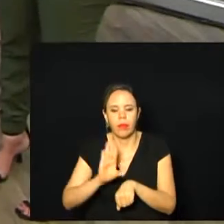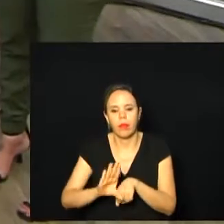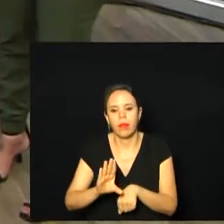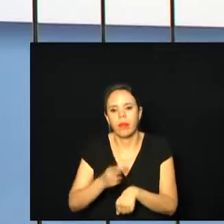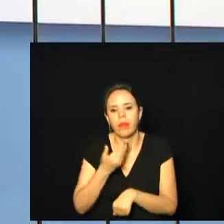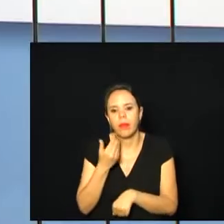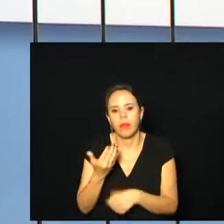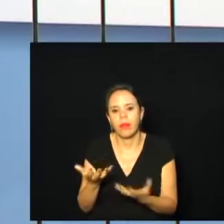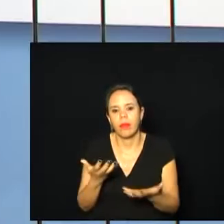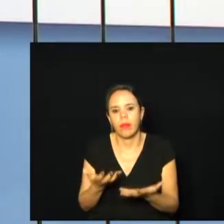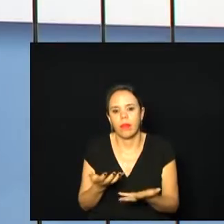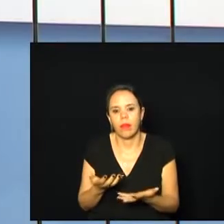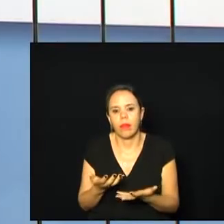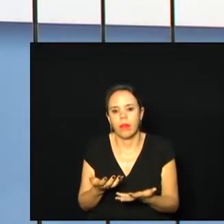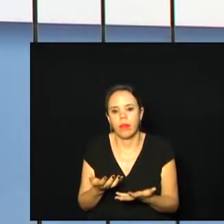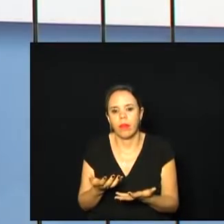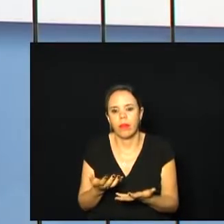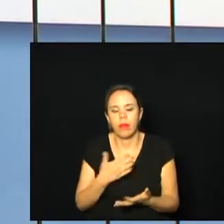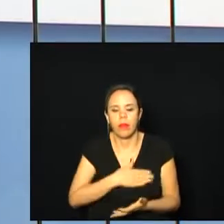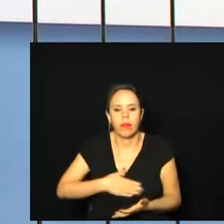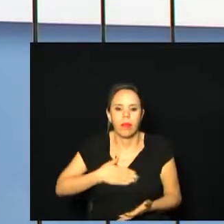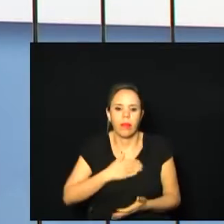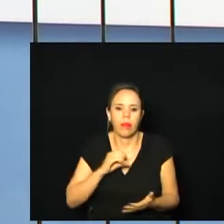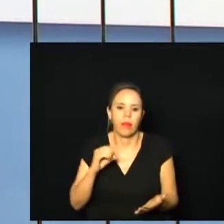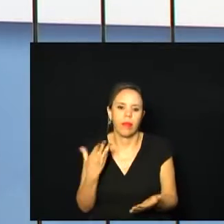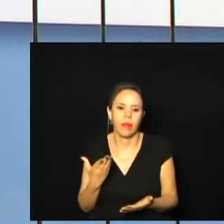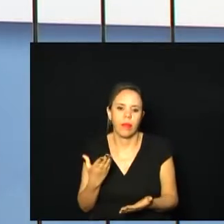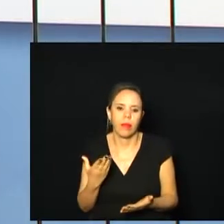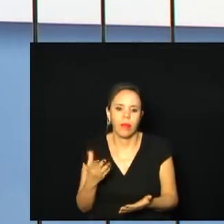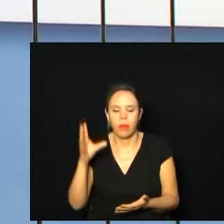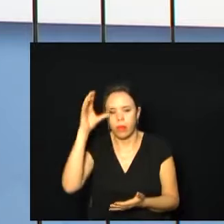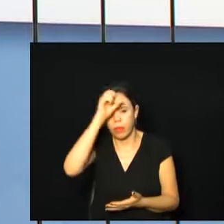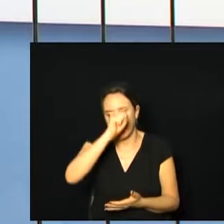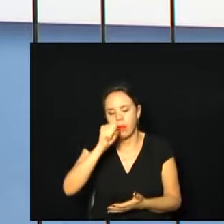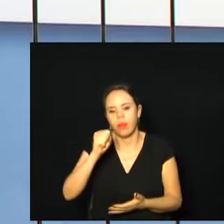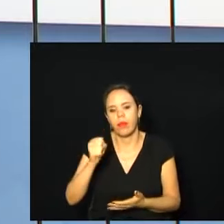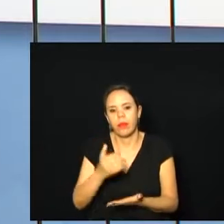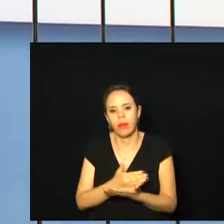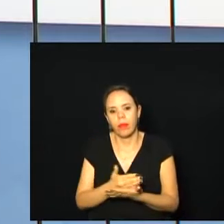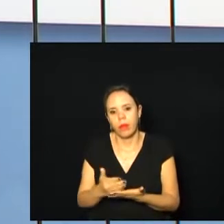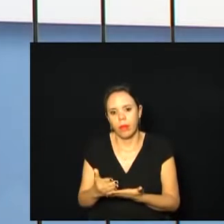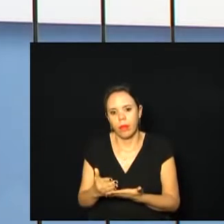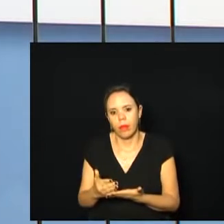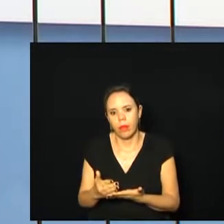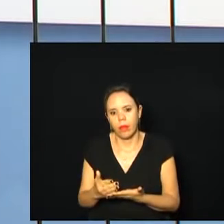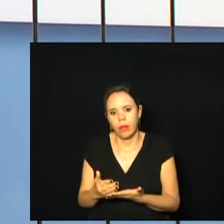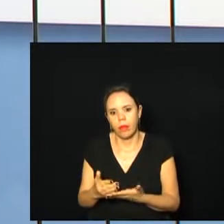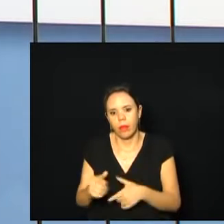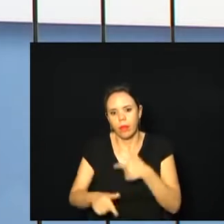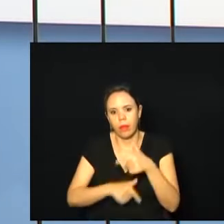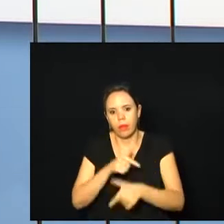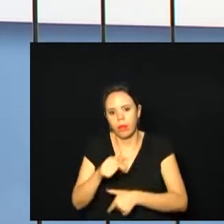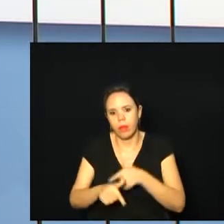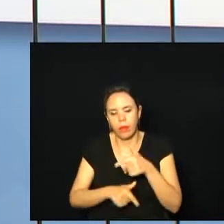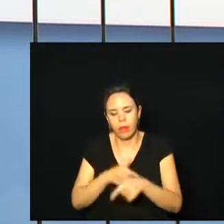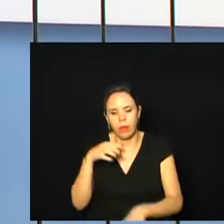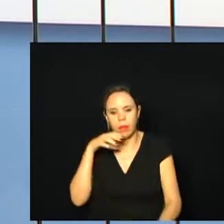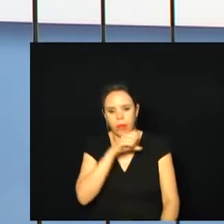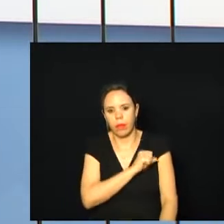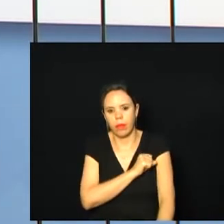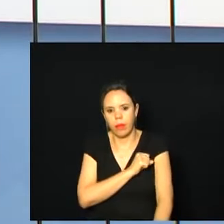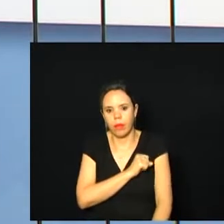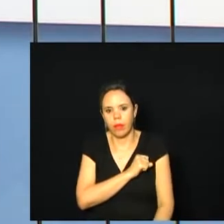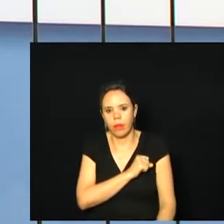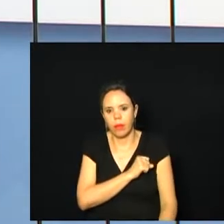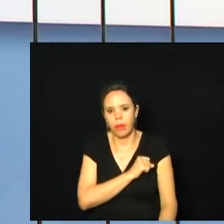quem busca ou um hobby ou até mesmo aprender algo para começar aí a trabalhar rapidamente.